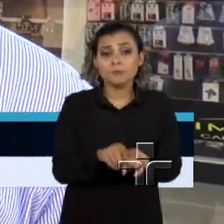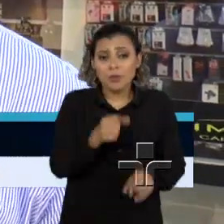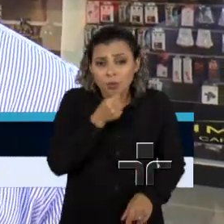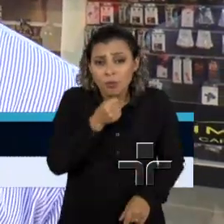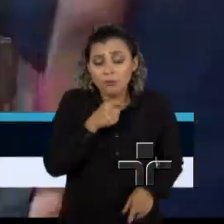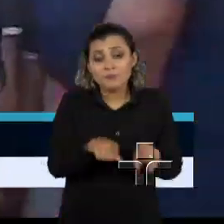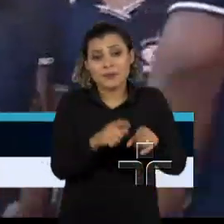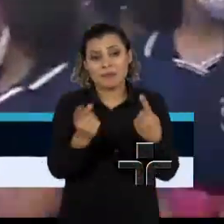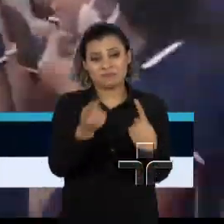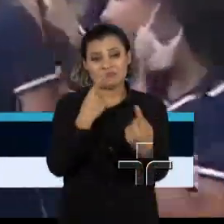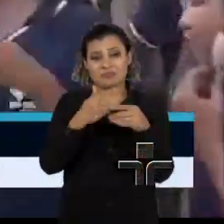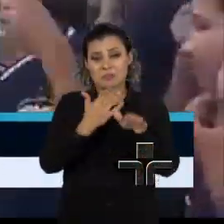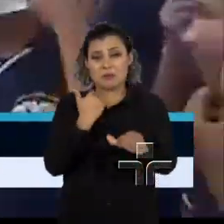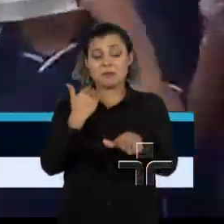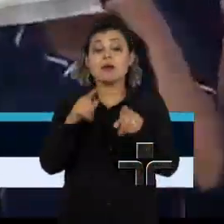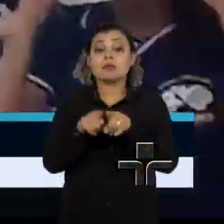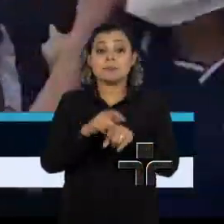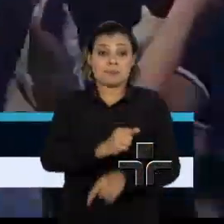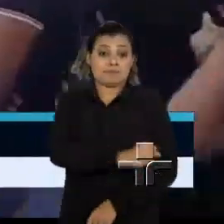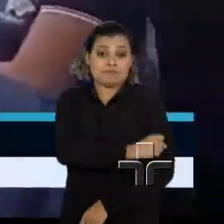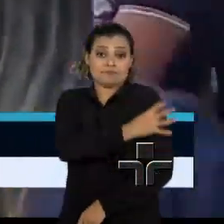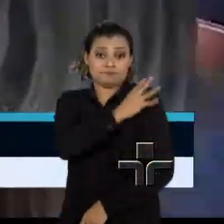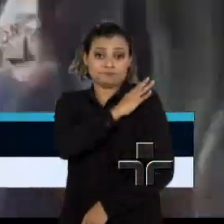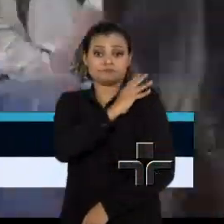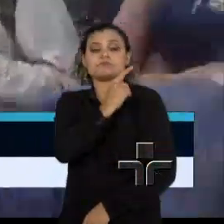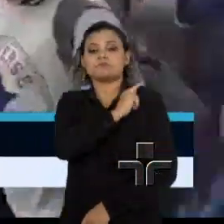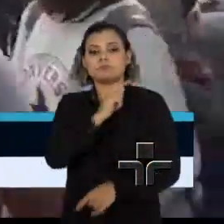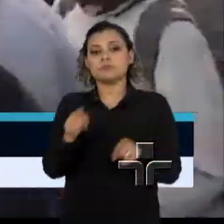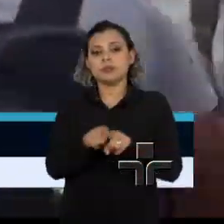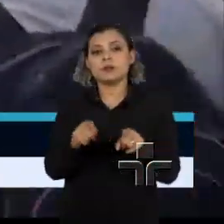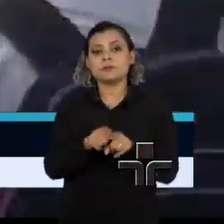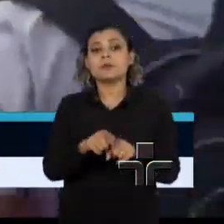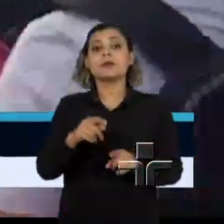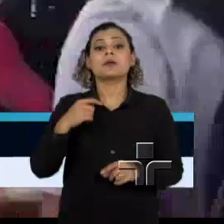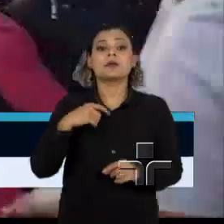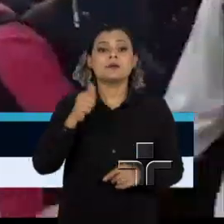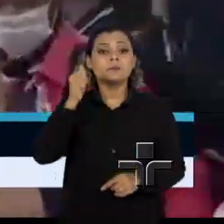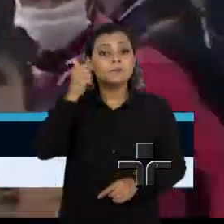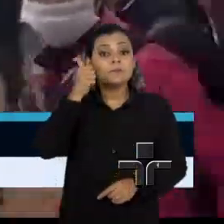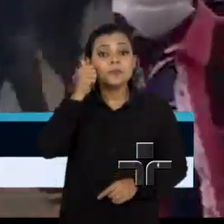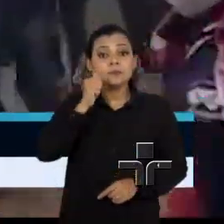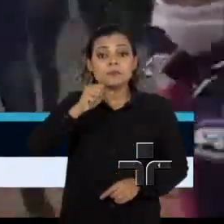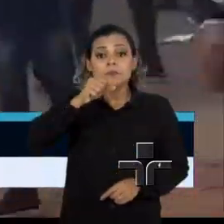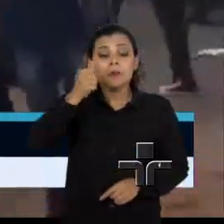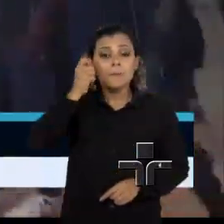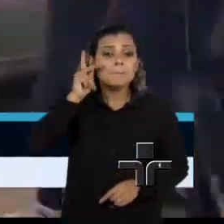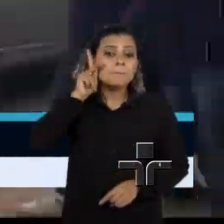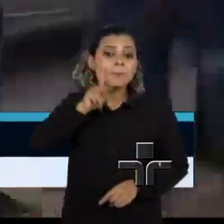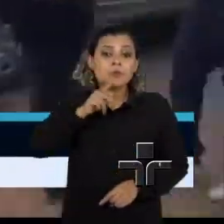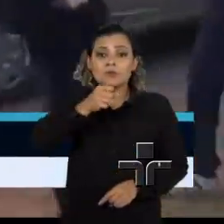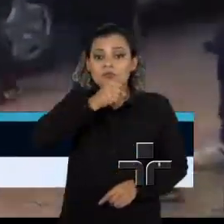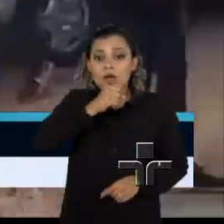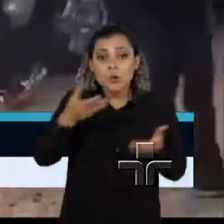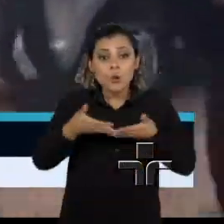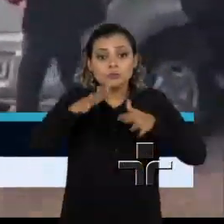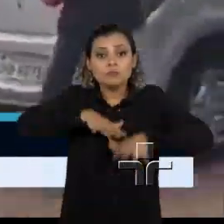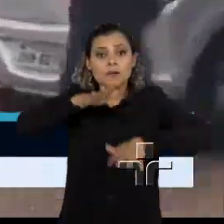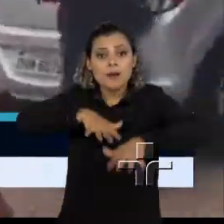nas rodovias. Alunos do ensino médio de Porto Velho, capital de Rondônia, fizeram uma manifestação hoje.